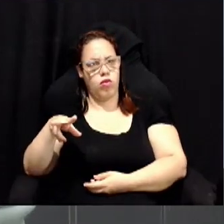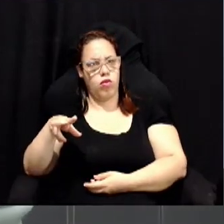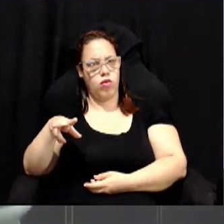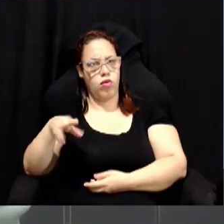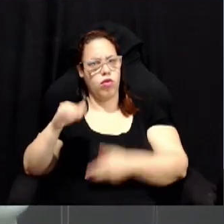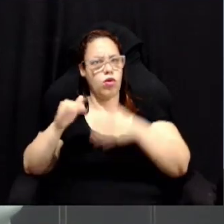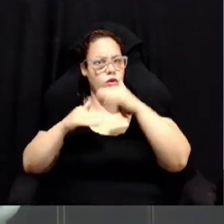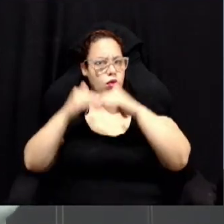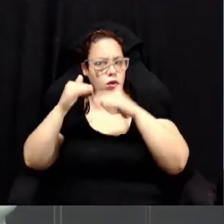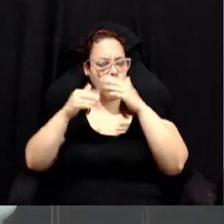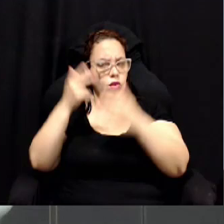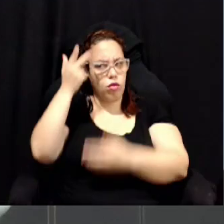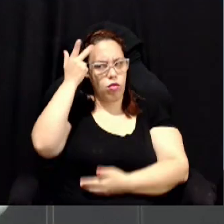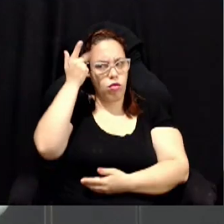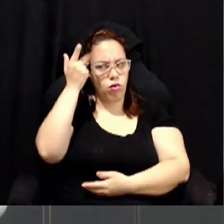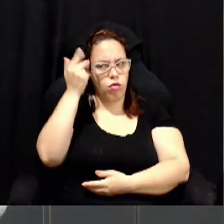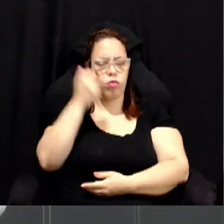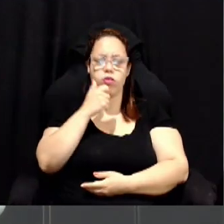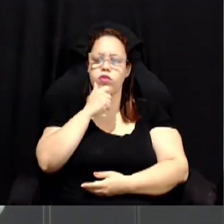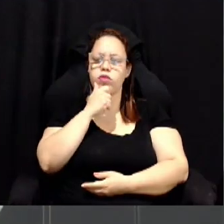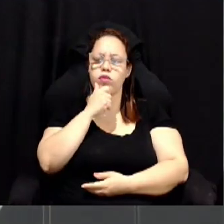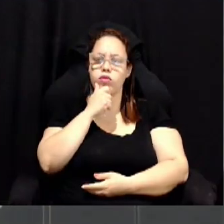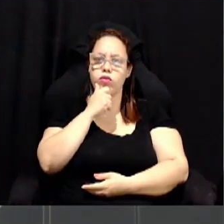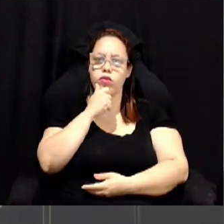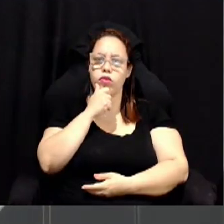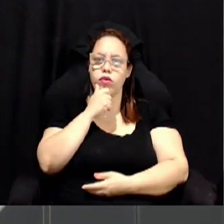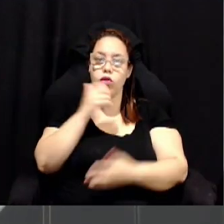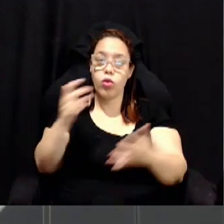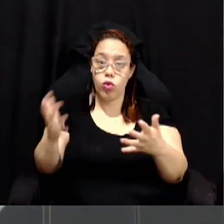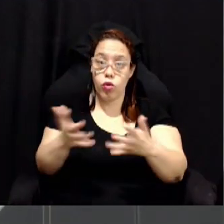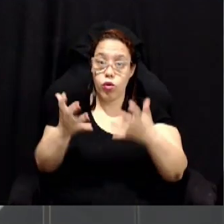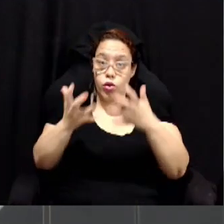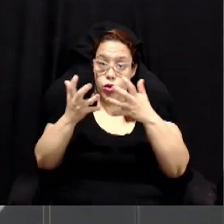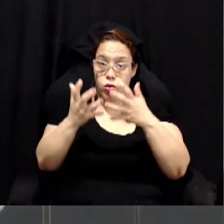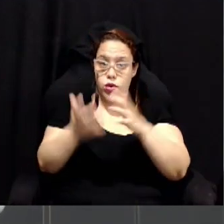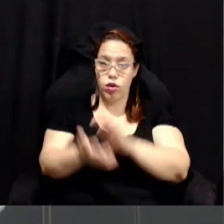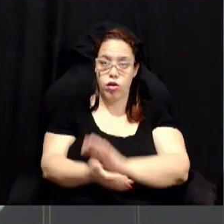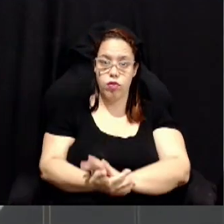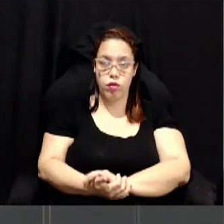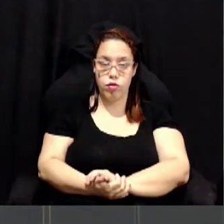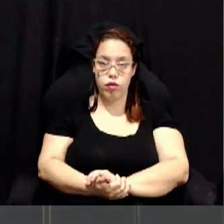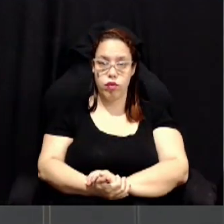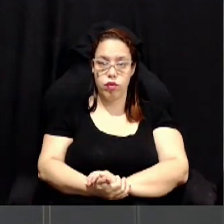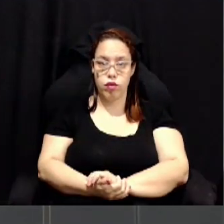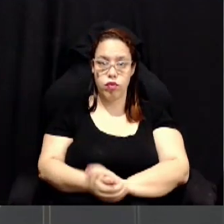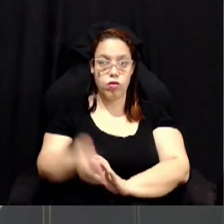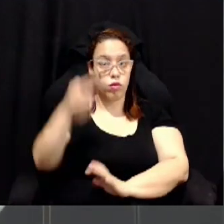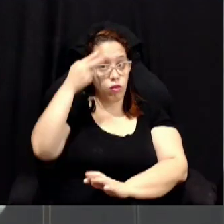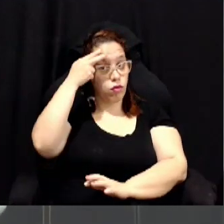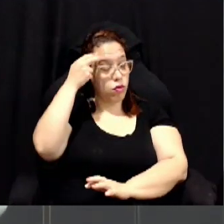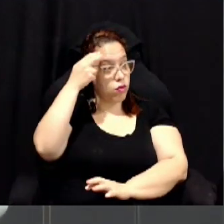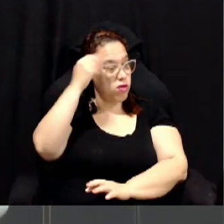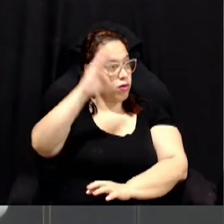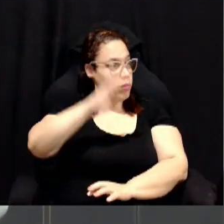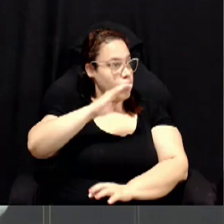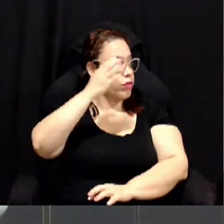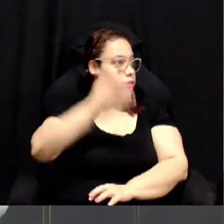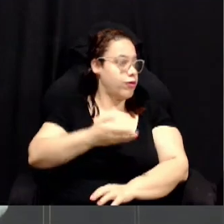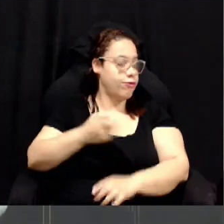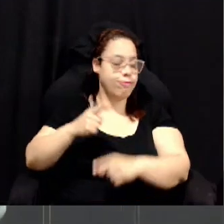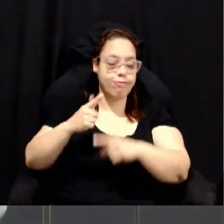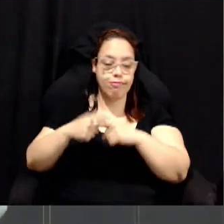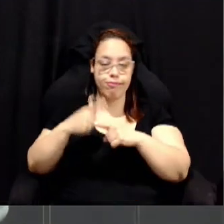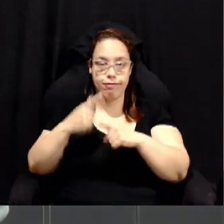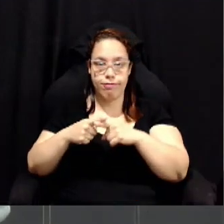padrão. Então, desde muito cedo, ela foi estimulada, né? Gabriel, eu sou privilegiada porque, na medida